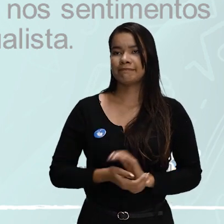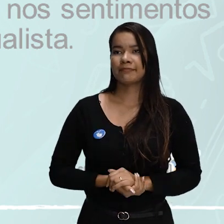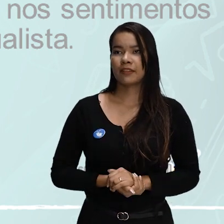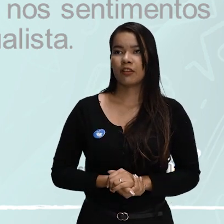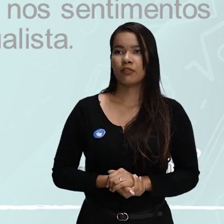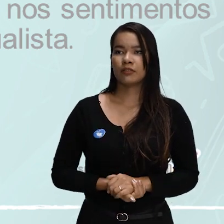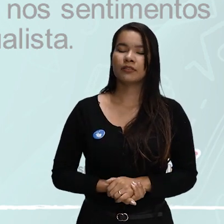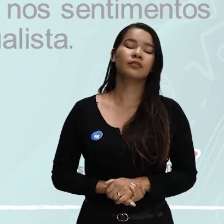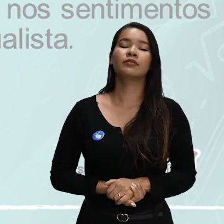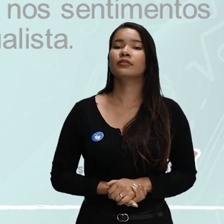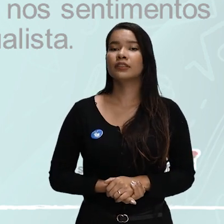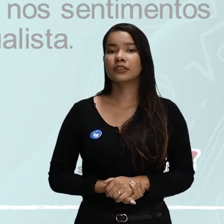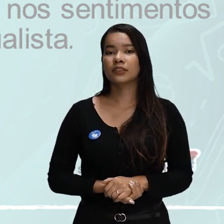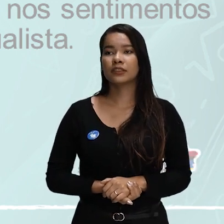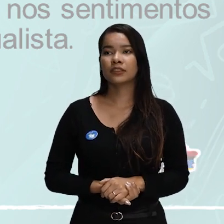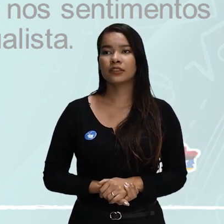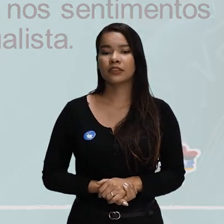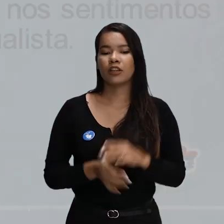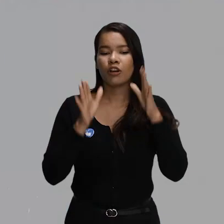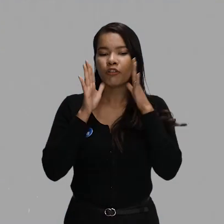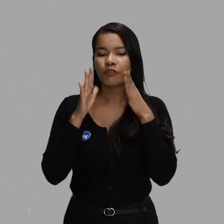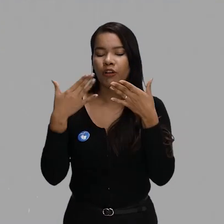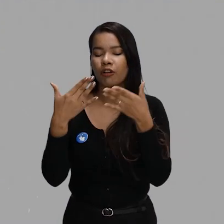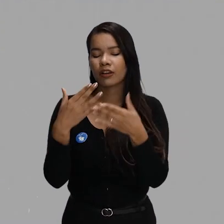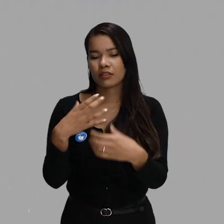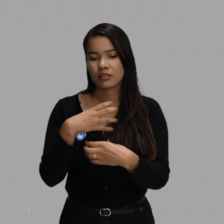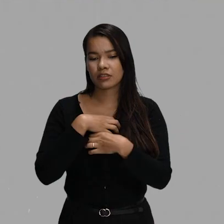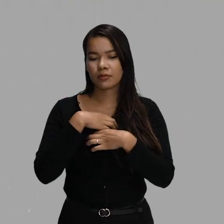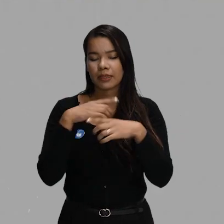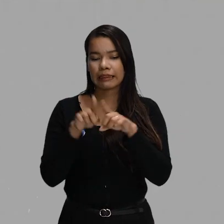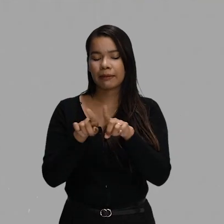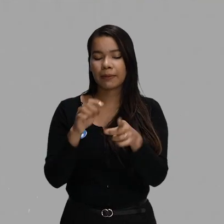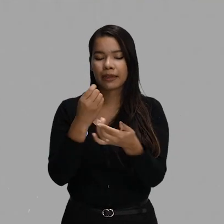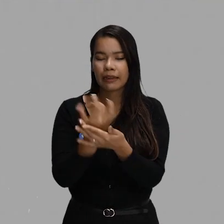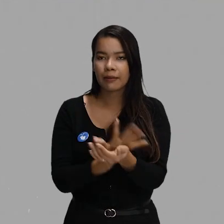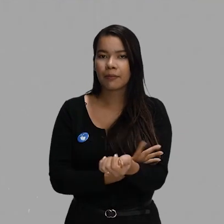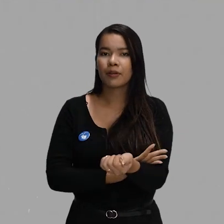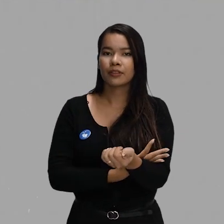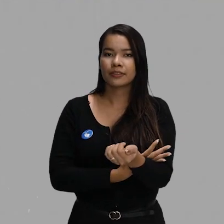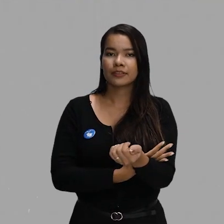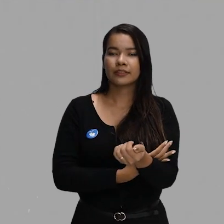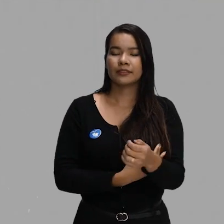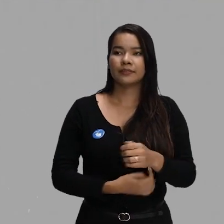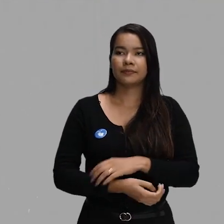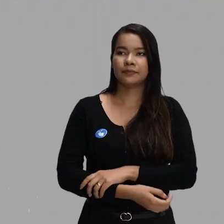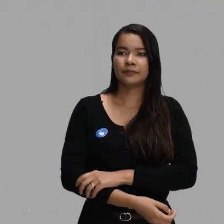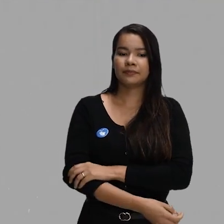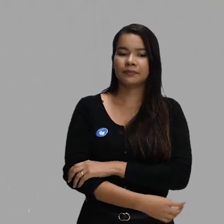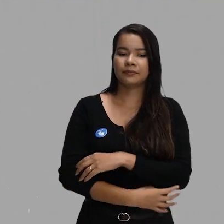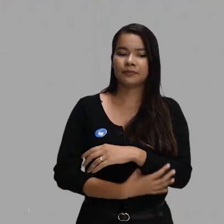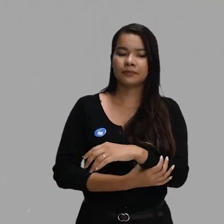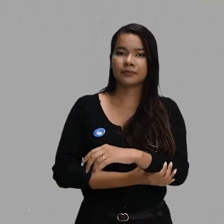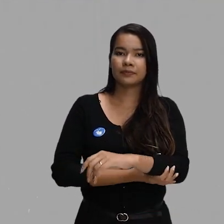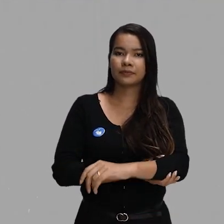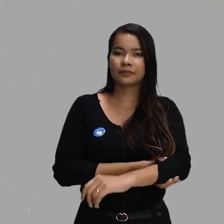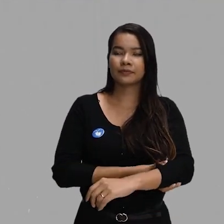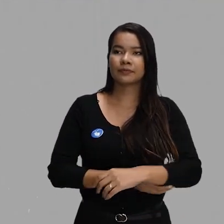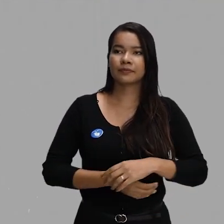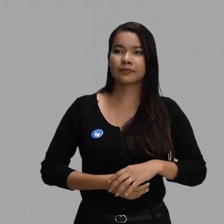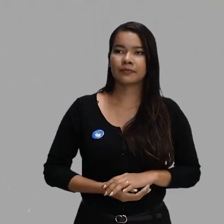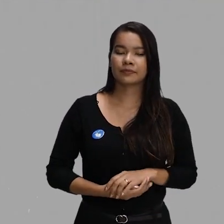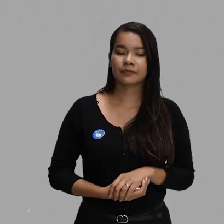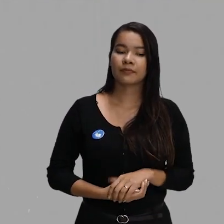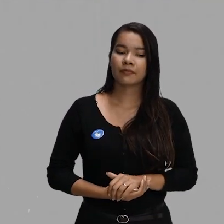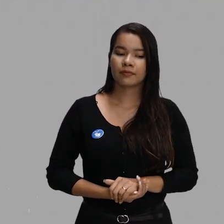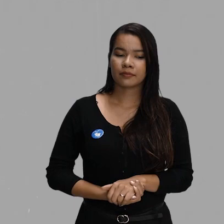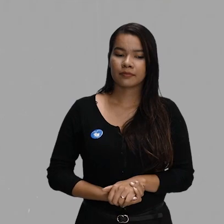nos sentimentos, emoções e subjetividade dos autores.